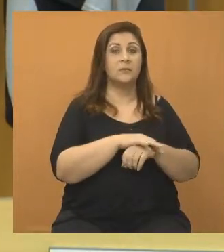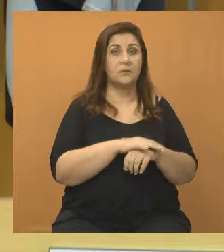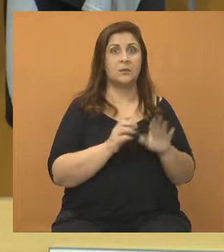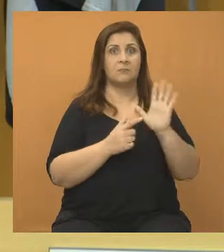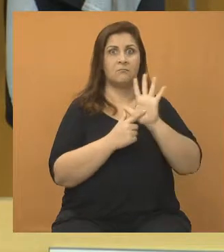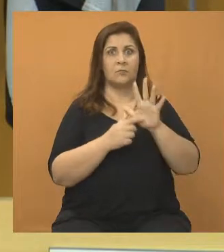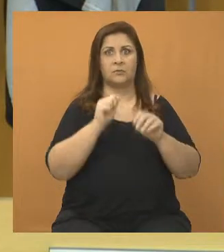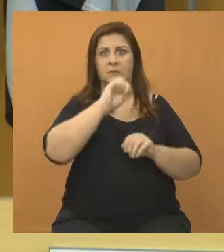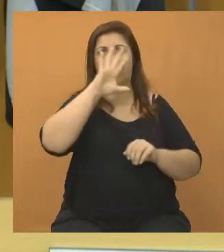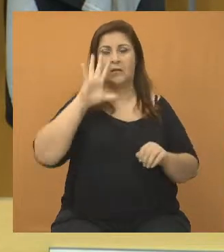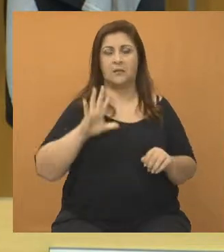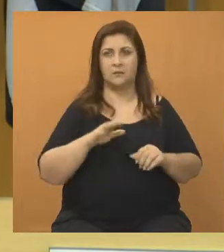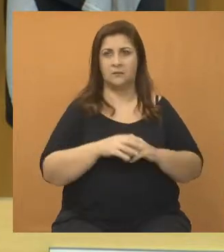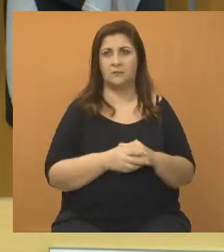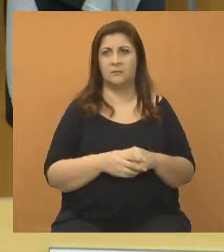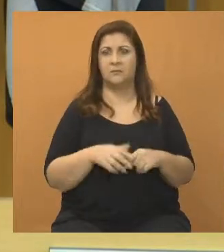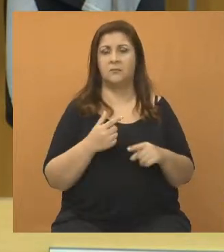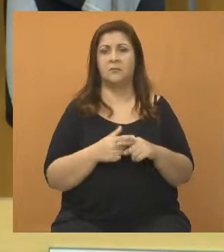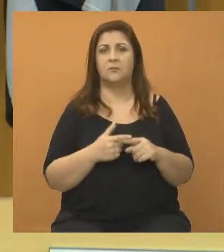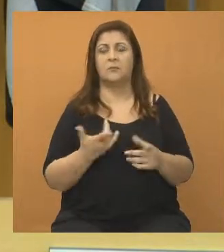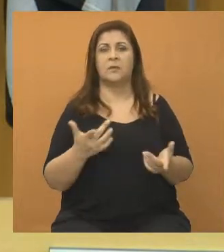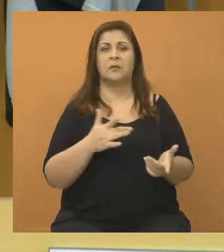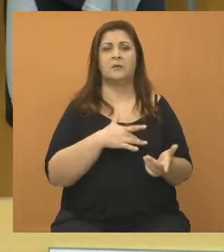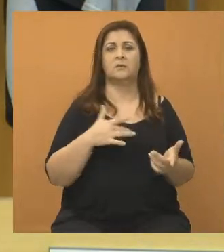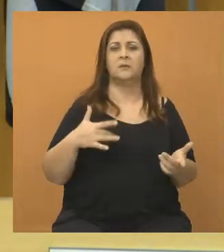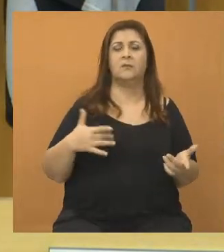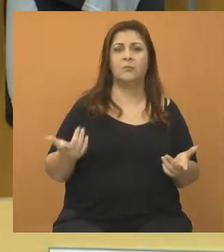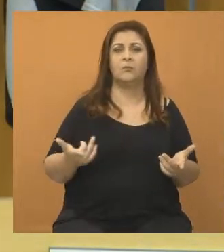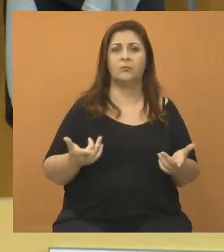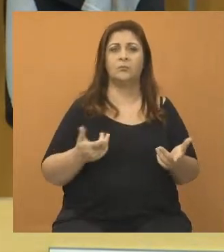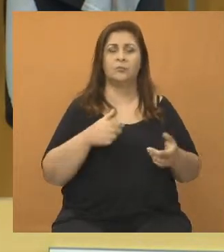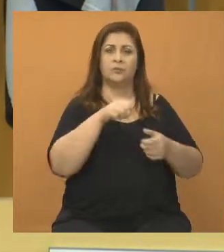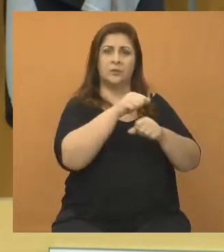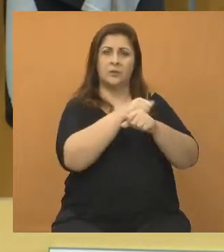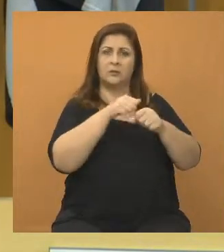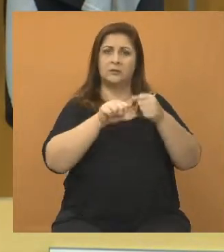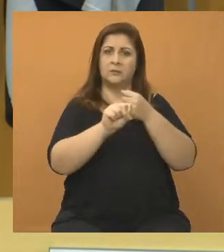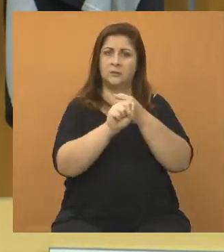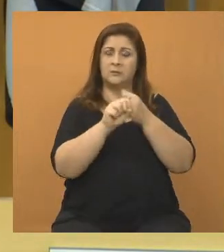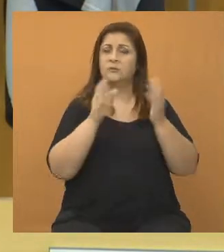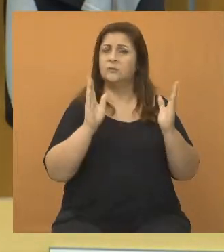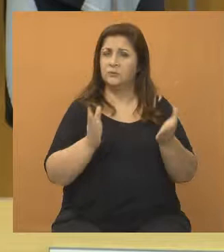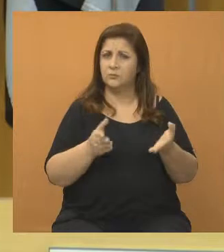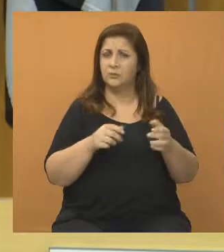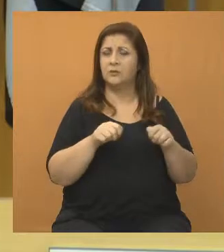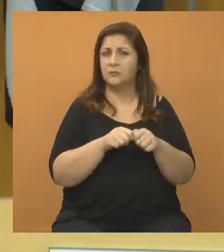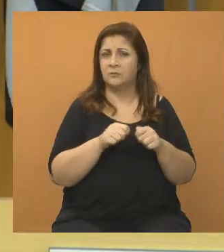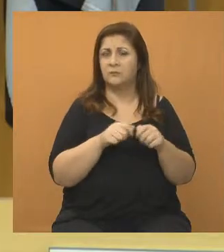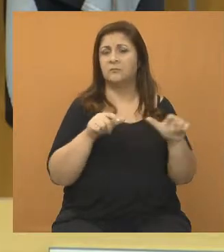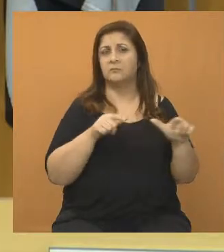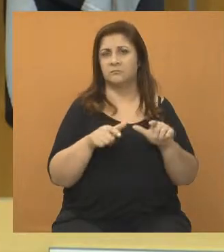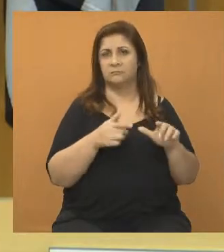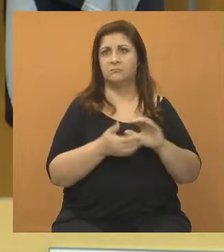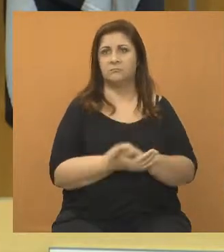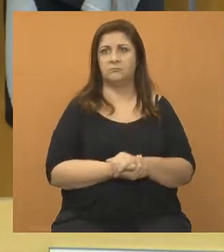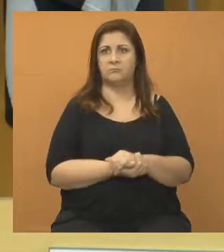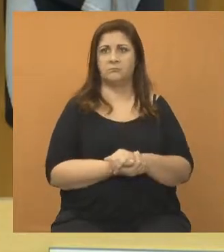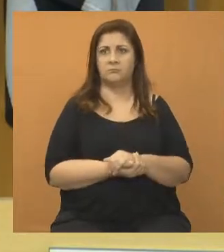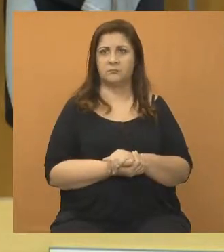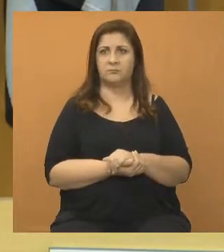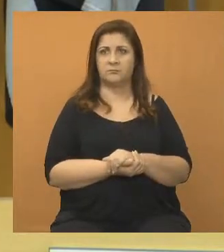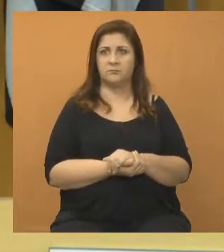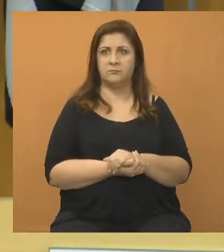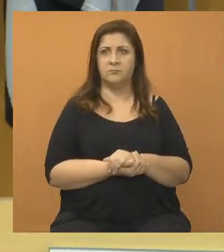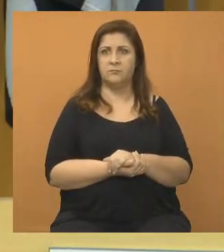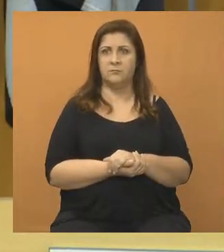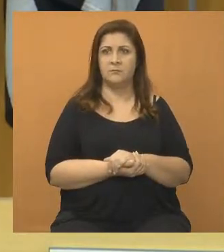nitidamente. Porque a Secretaria de Saúde, a Secretaria de Assistência já estavam presentes, já estavam atuando nessa área.